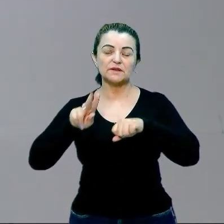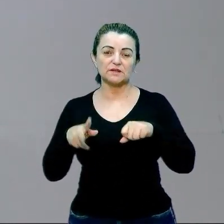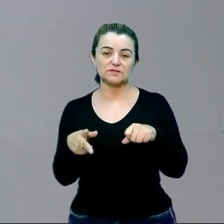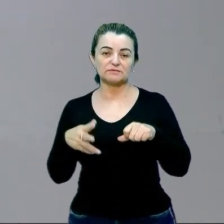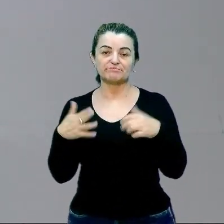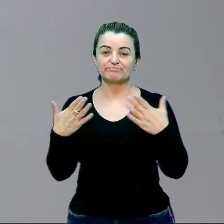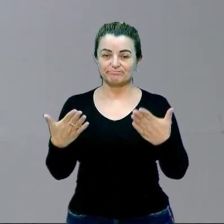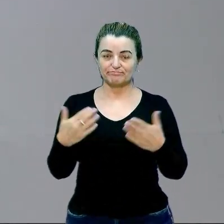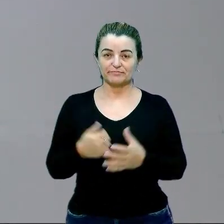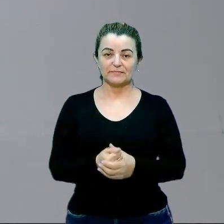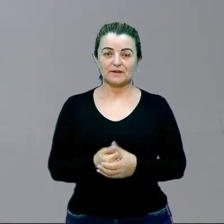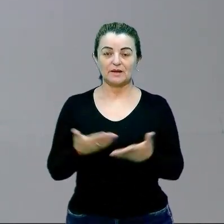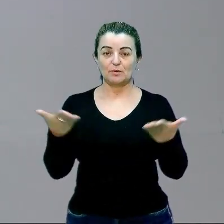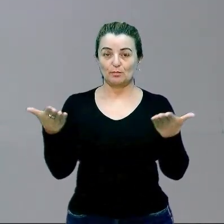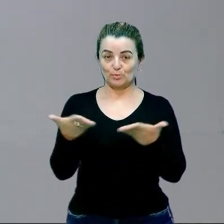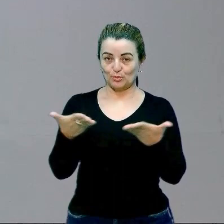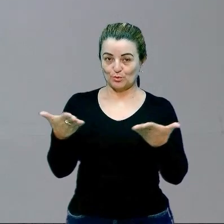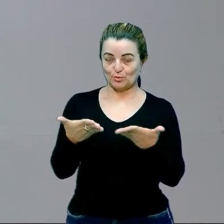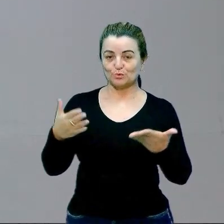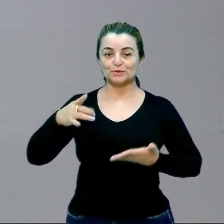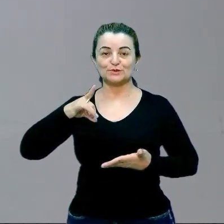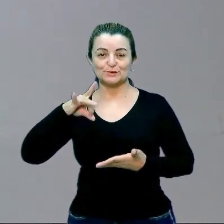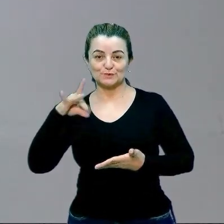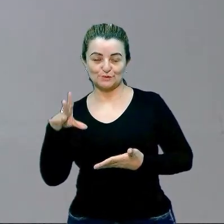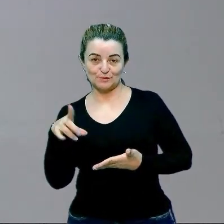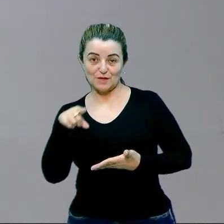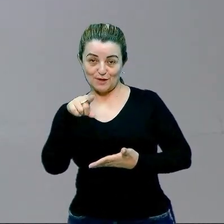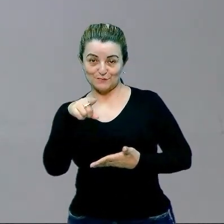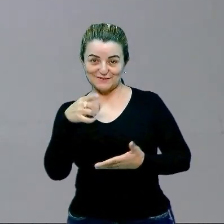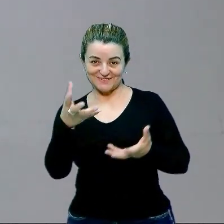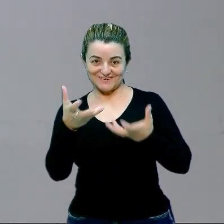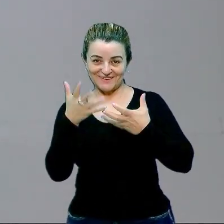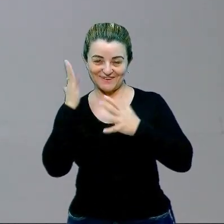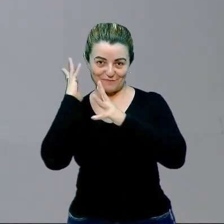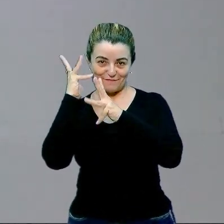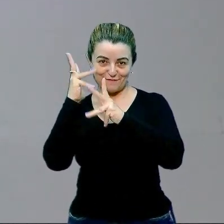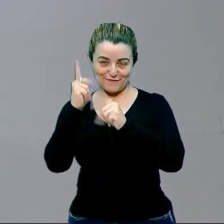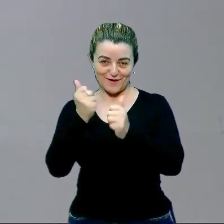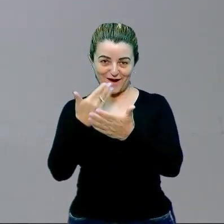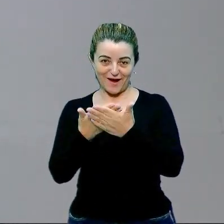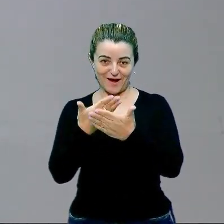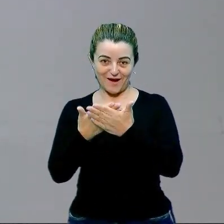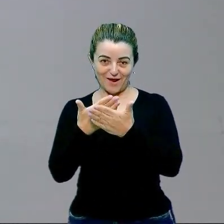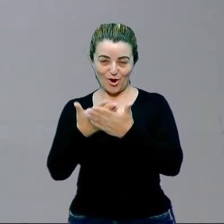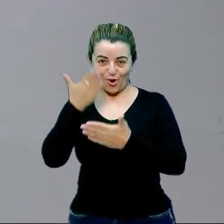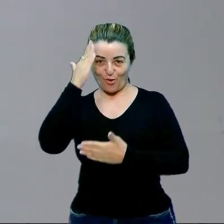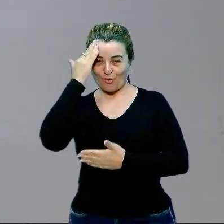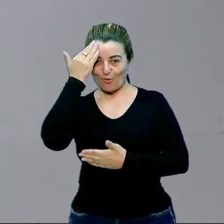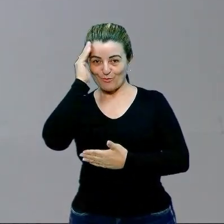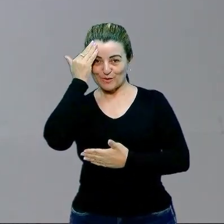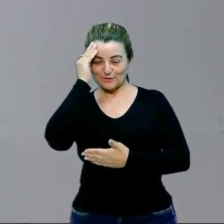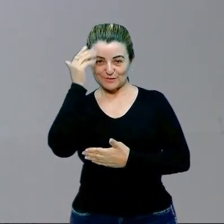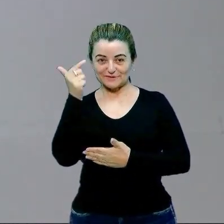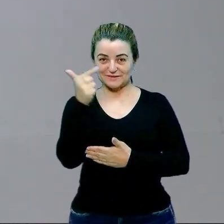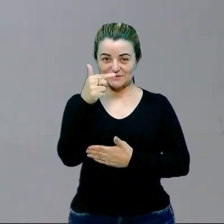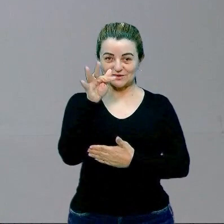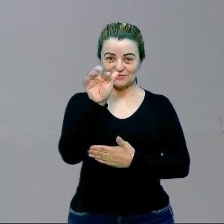Então, pessoal, por hoje é só. Se você quer rever essa aula, compreender mais sobre a